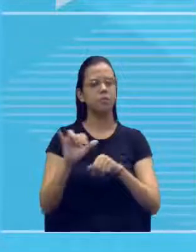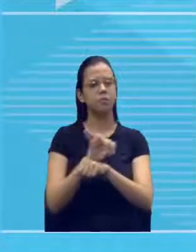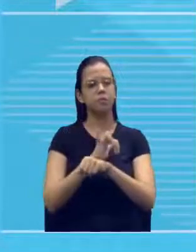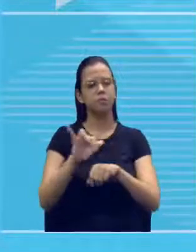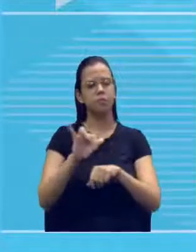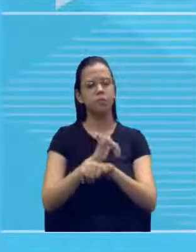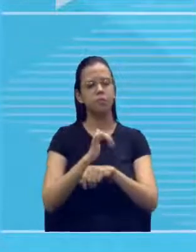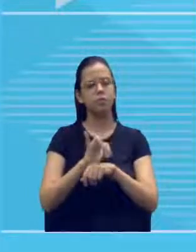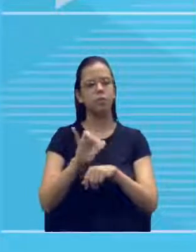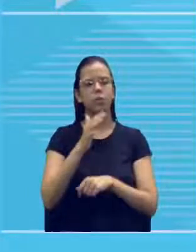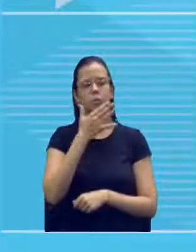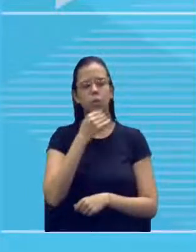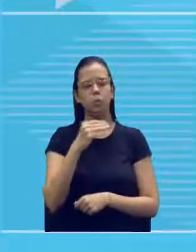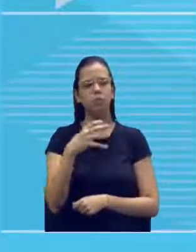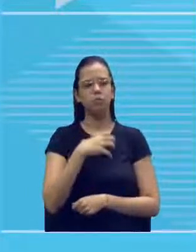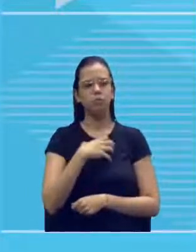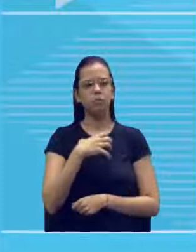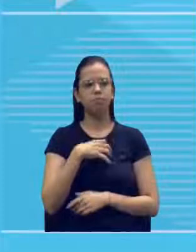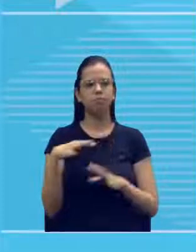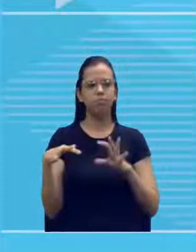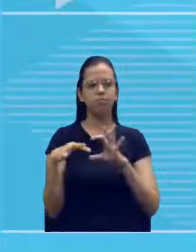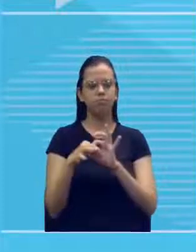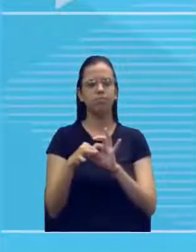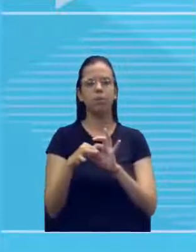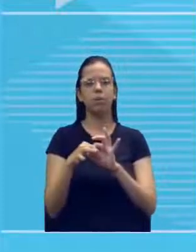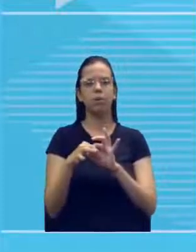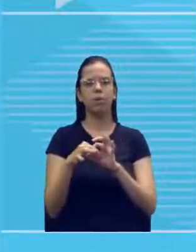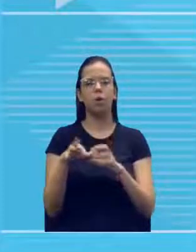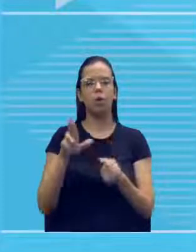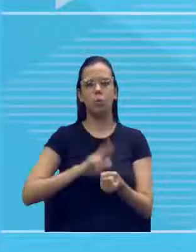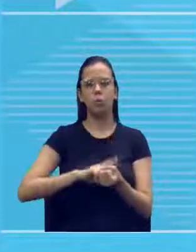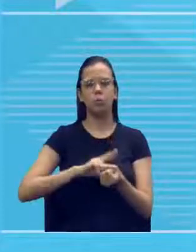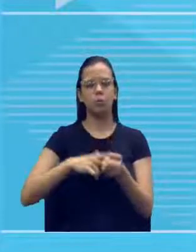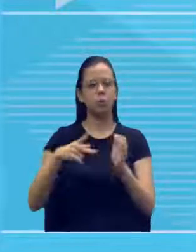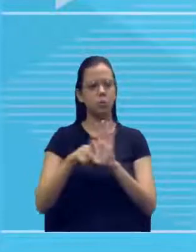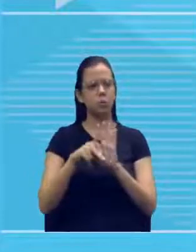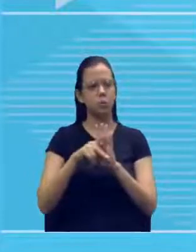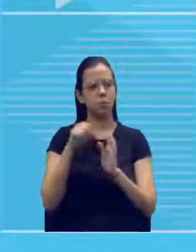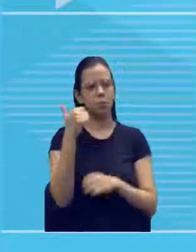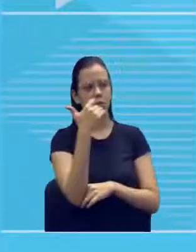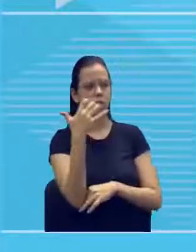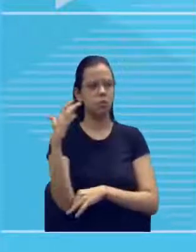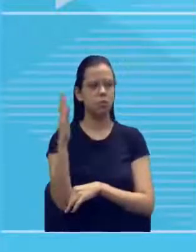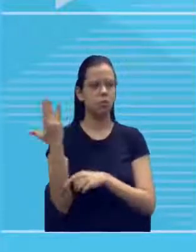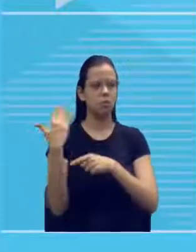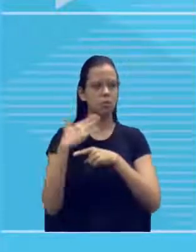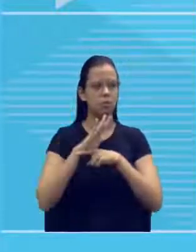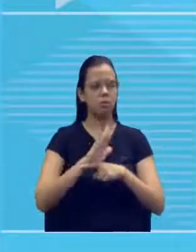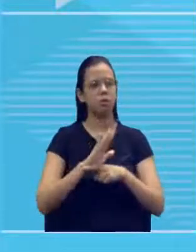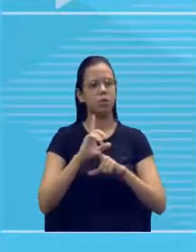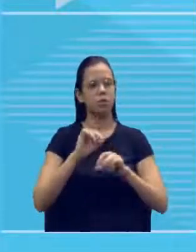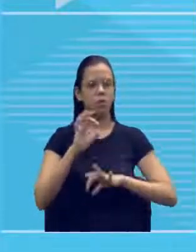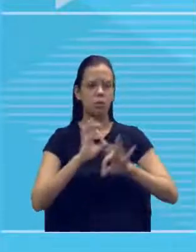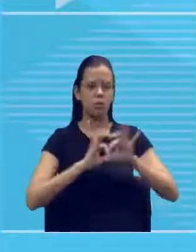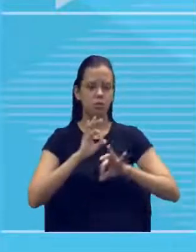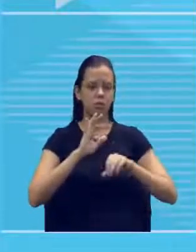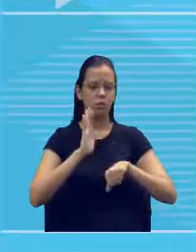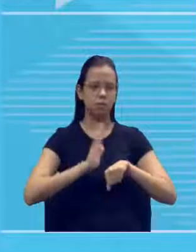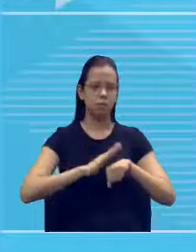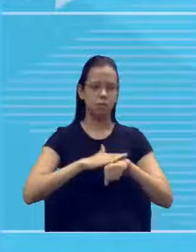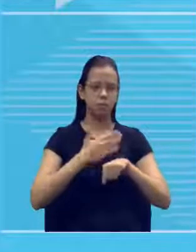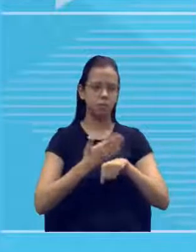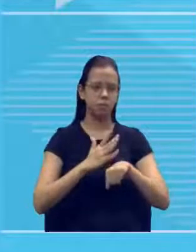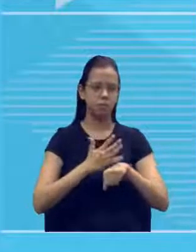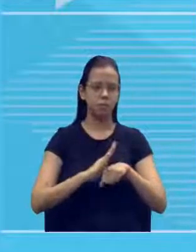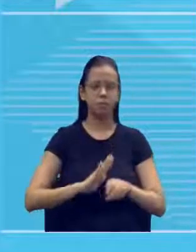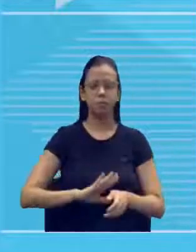se sintonizar com o ritmo da natureza, auxiliando-o na programação de suas ações. Vocês